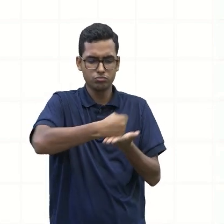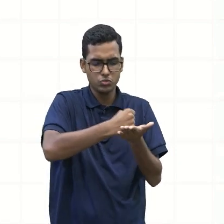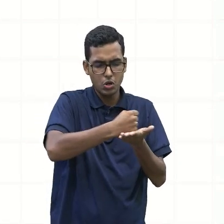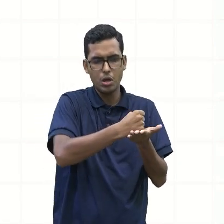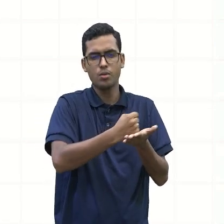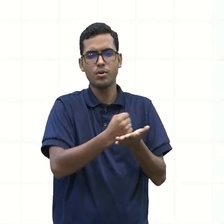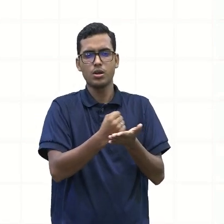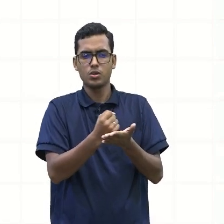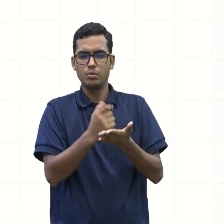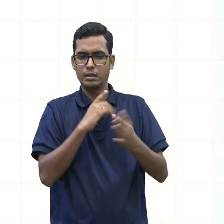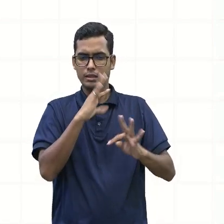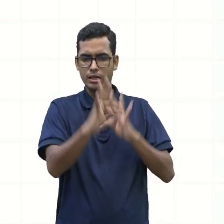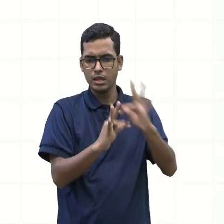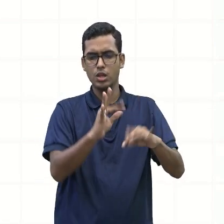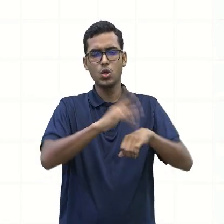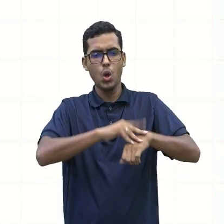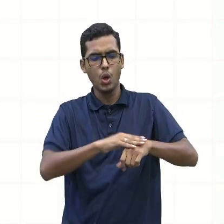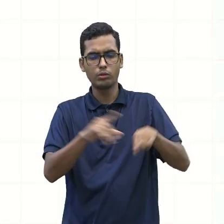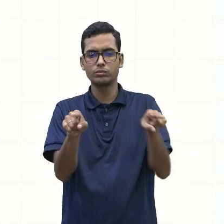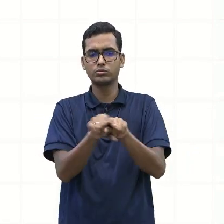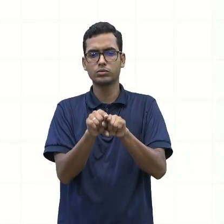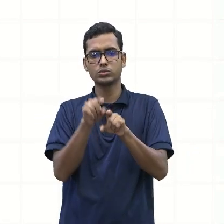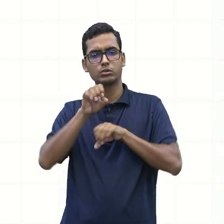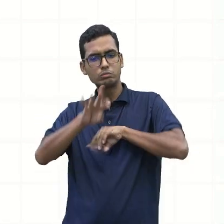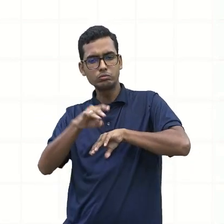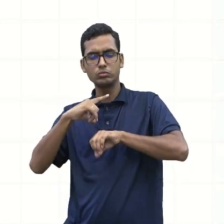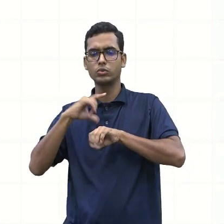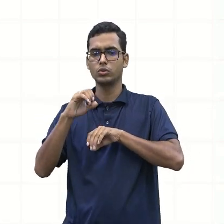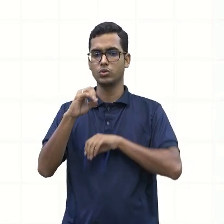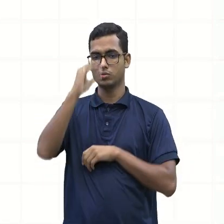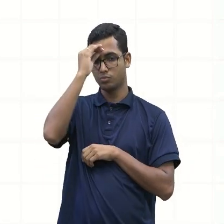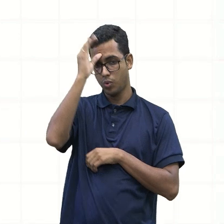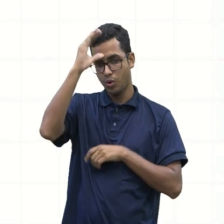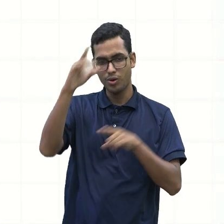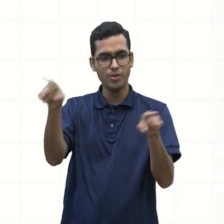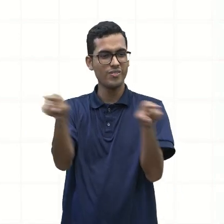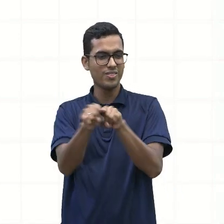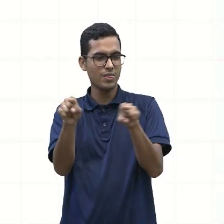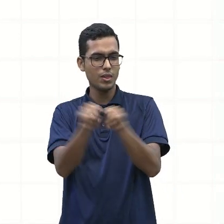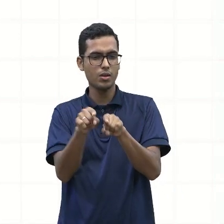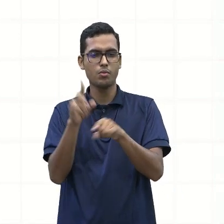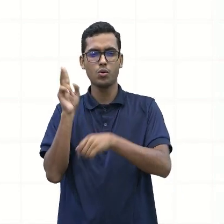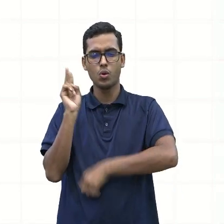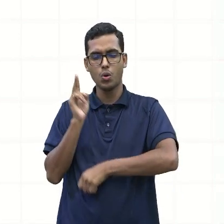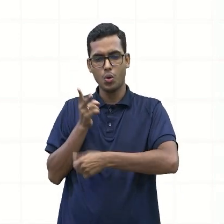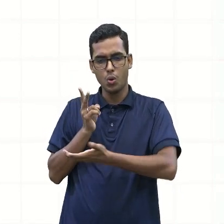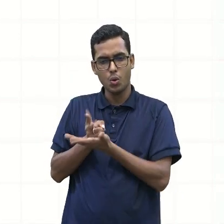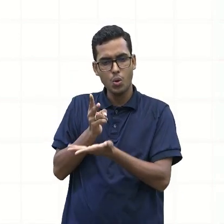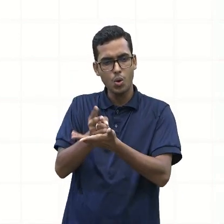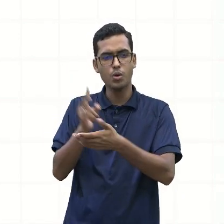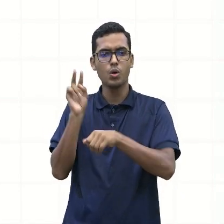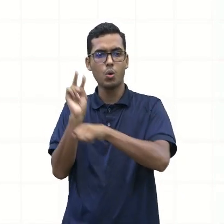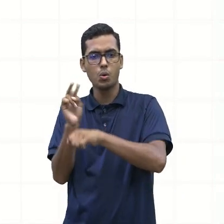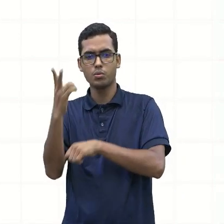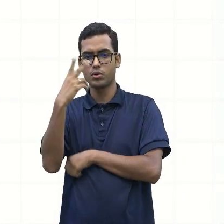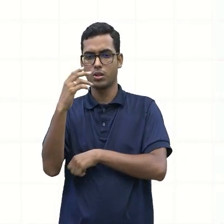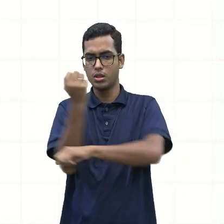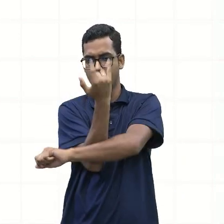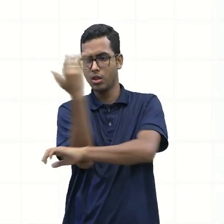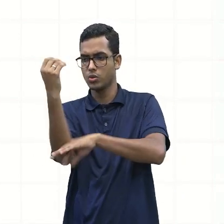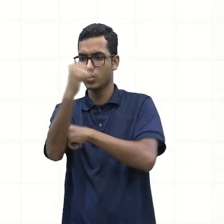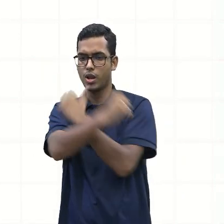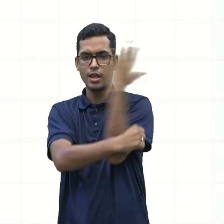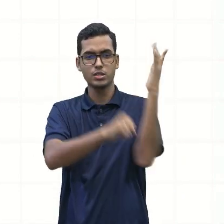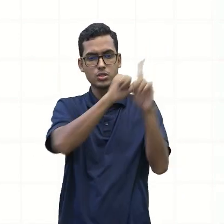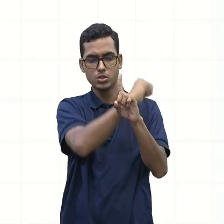e manutenção dos saberes sobre a natureza e sociedade. Então, dentro de determinados